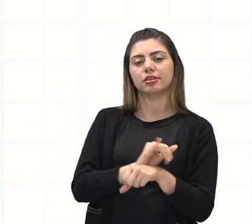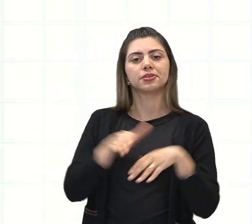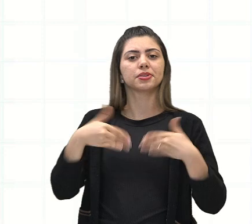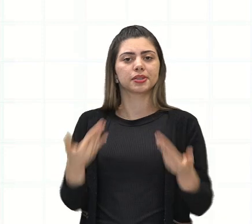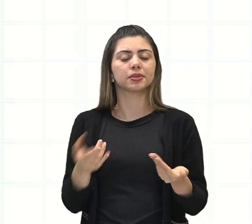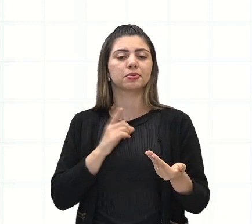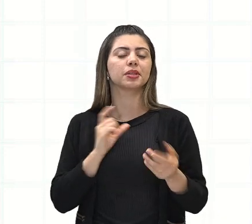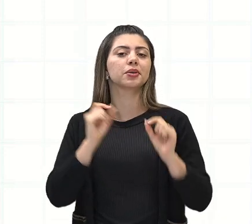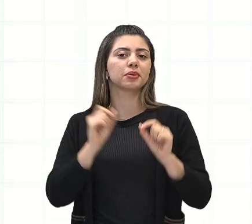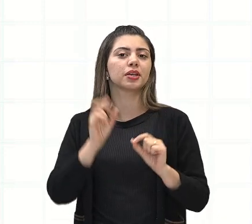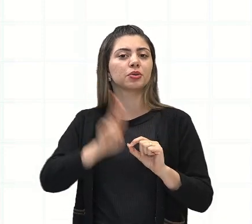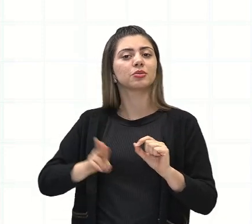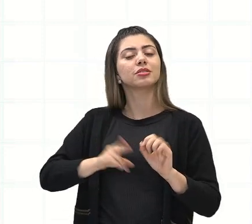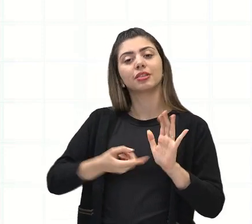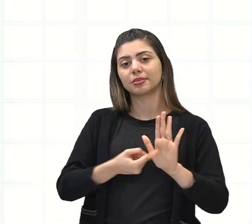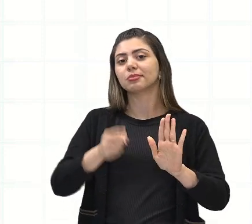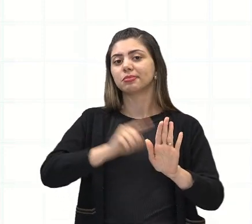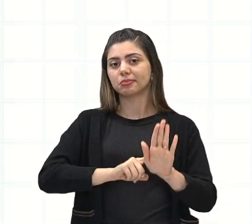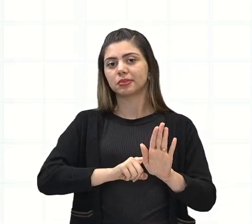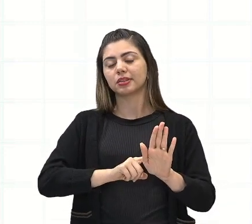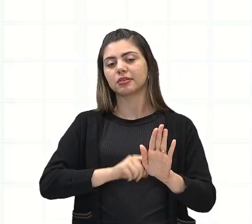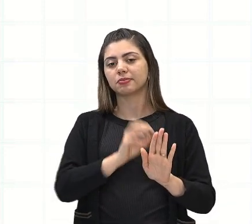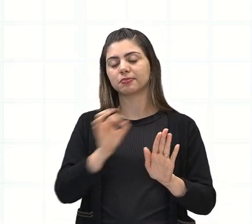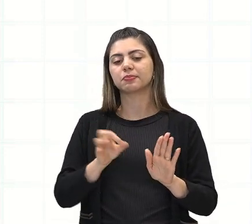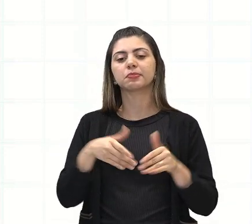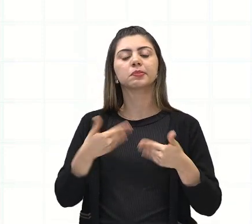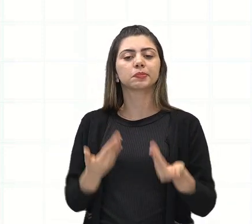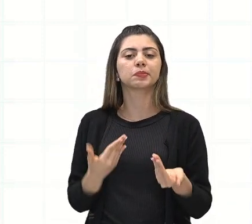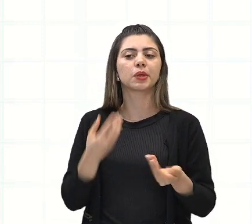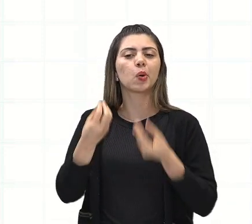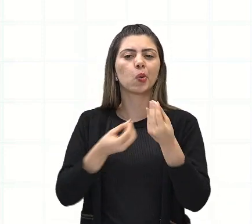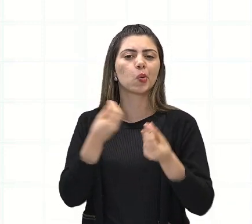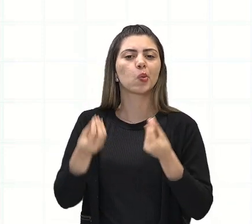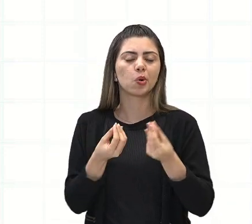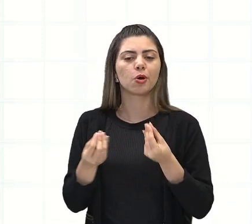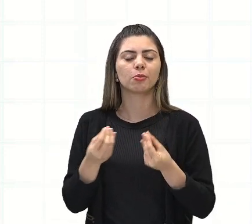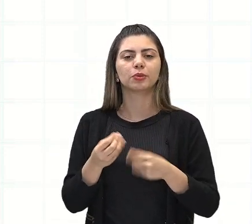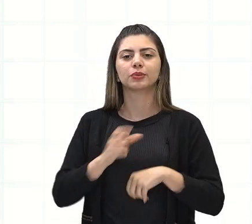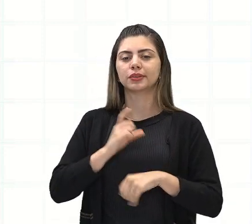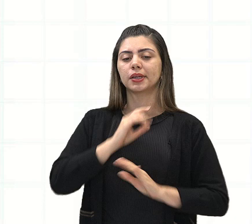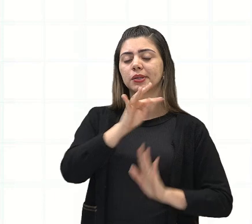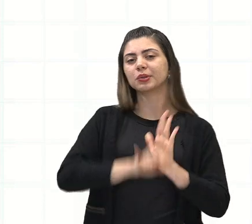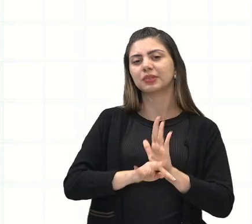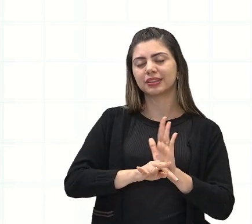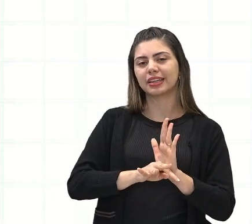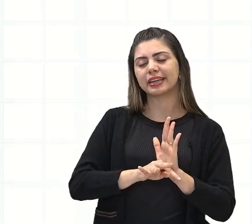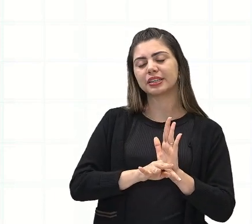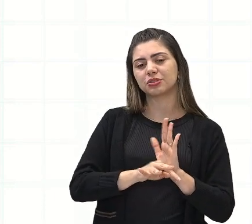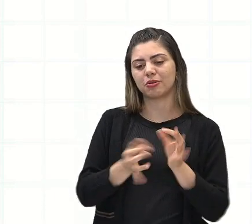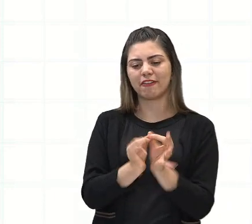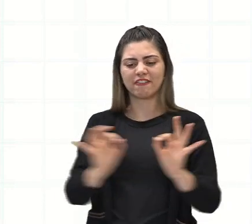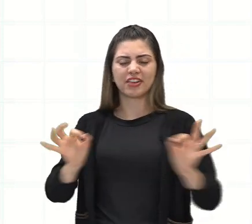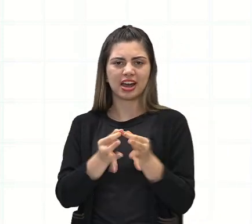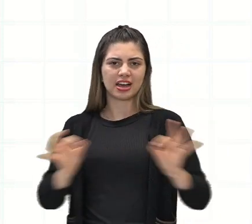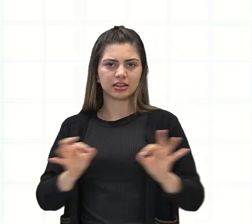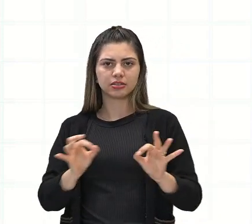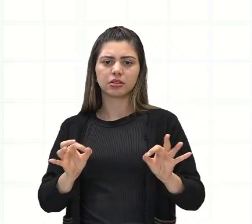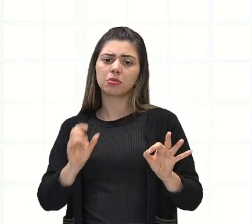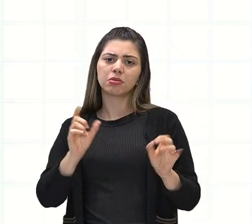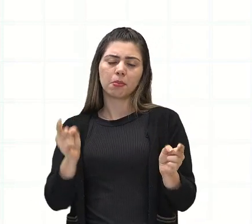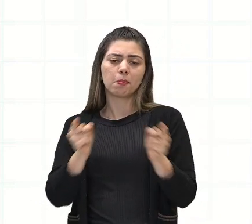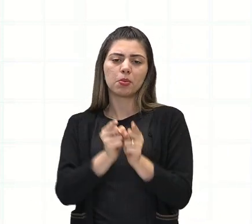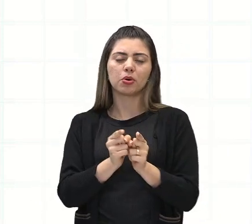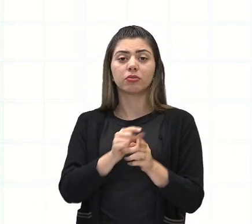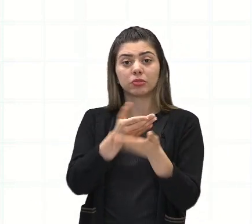uma metáfora em que eu pouco utilizo o texto verbal. Por mais que eu tenha ali o quer continuar a